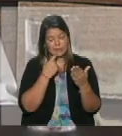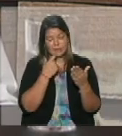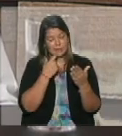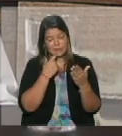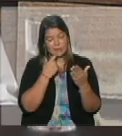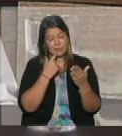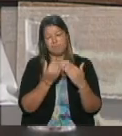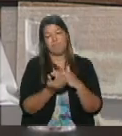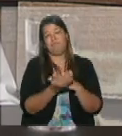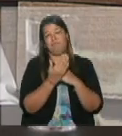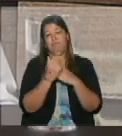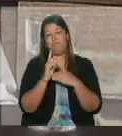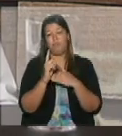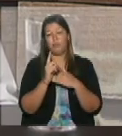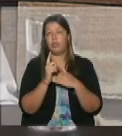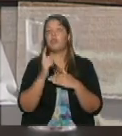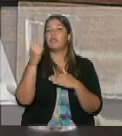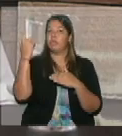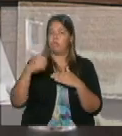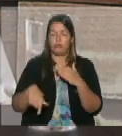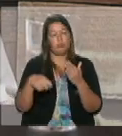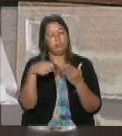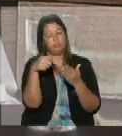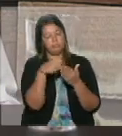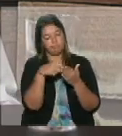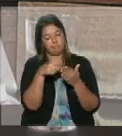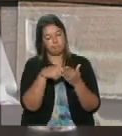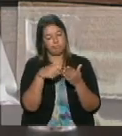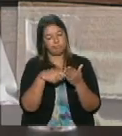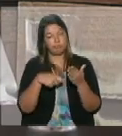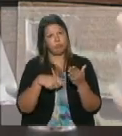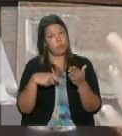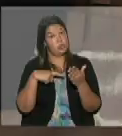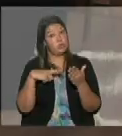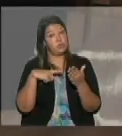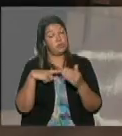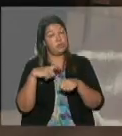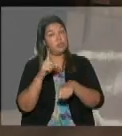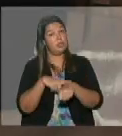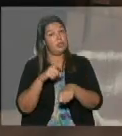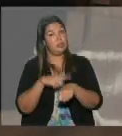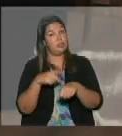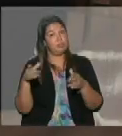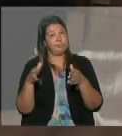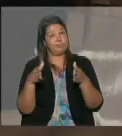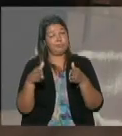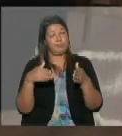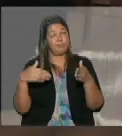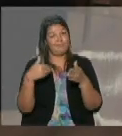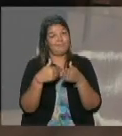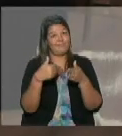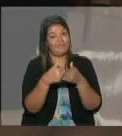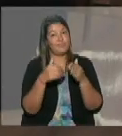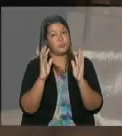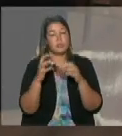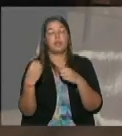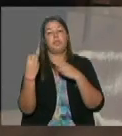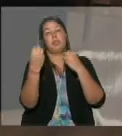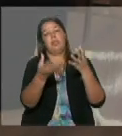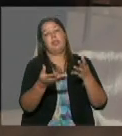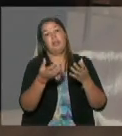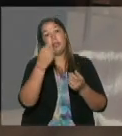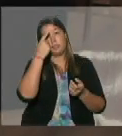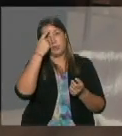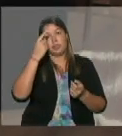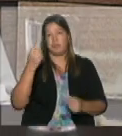bom. Reescrevi tudo. E tinha um prazo. E tinha prazo para entrega, prazo apertado. Você imagina,